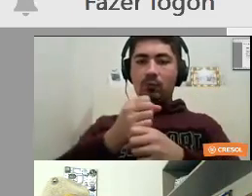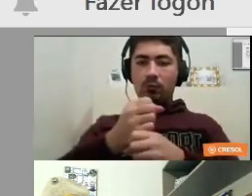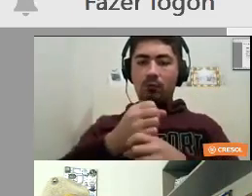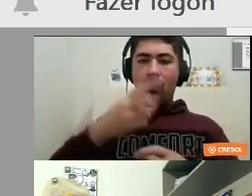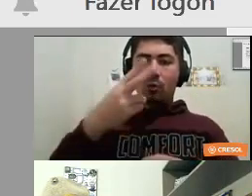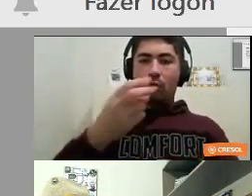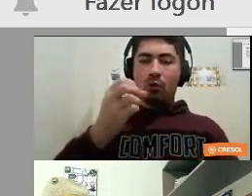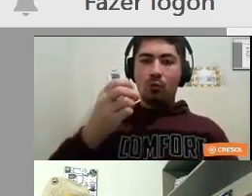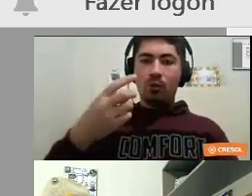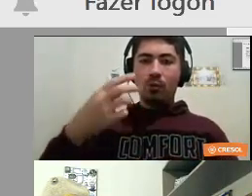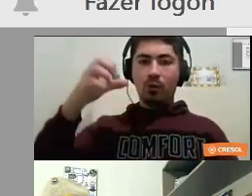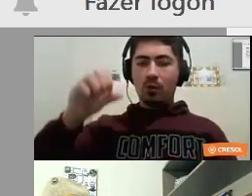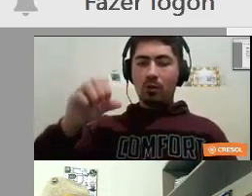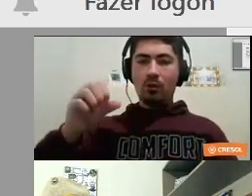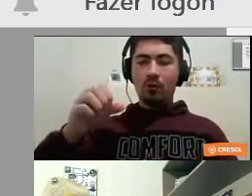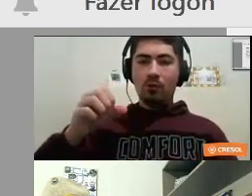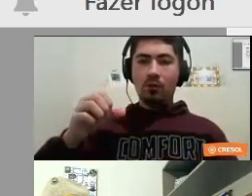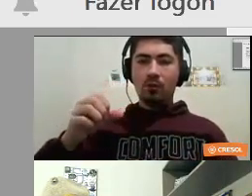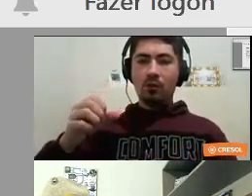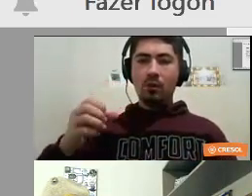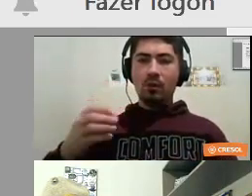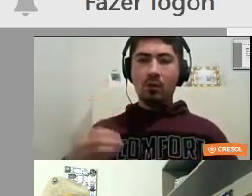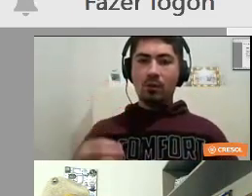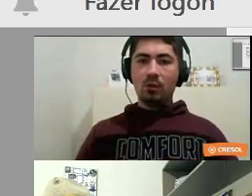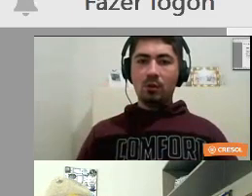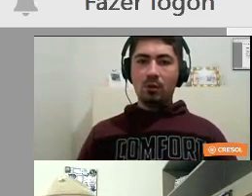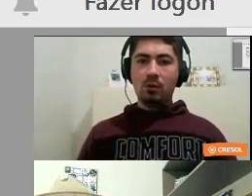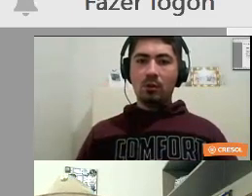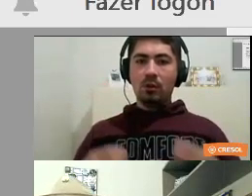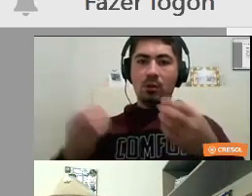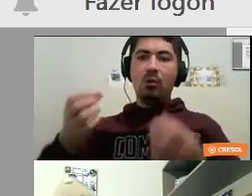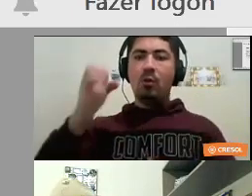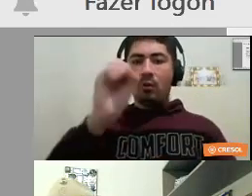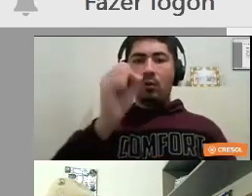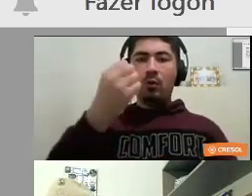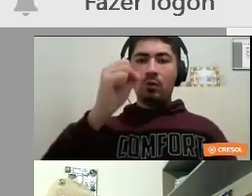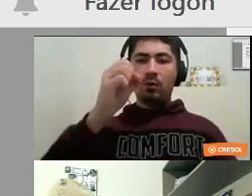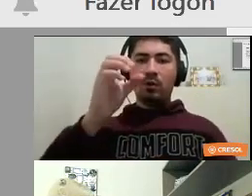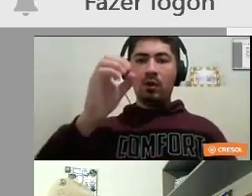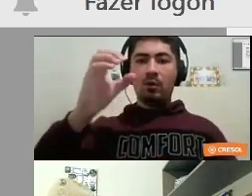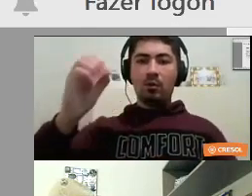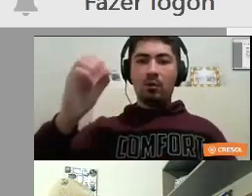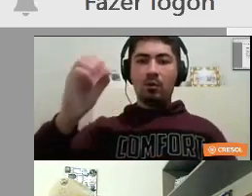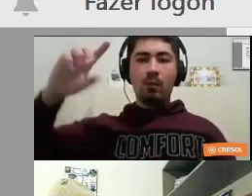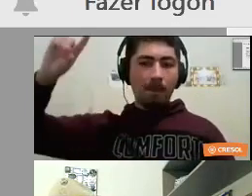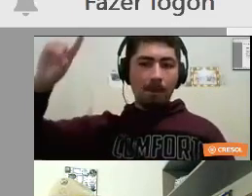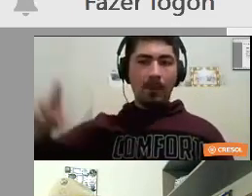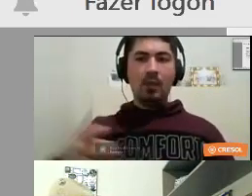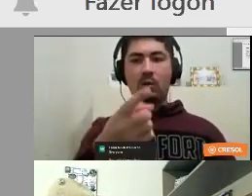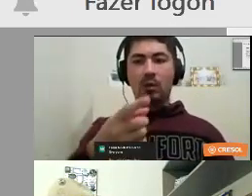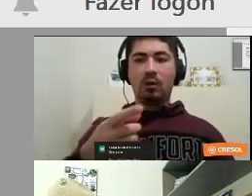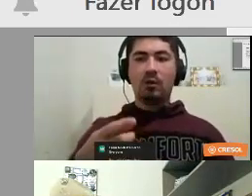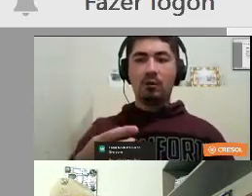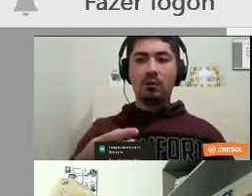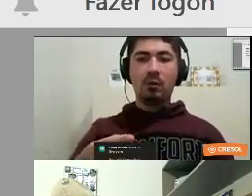contribuição do Rotary à erradicação da pólio atinge 800 milhões de dólares. E em